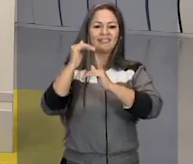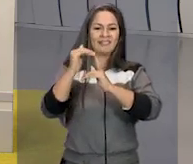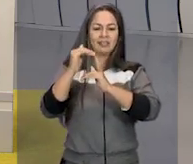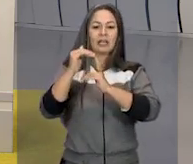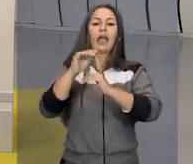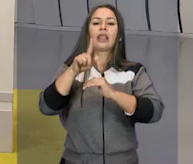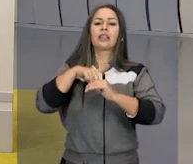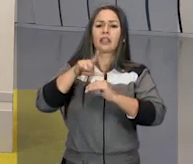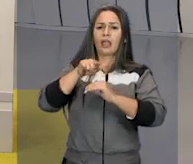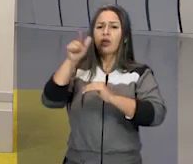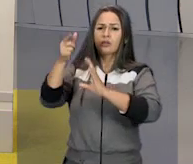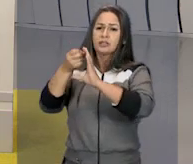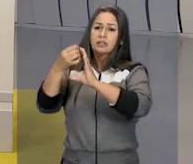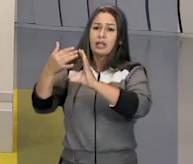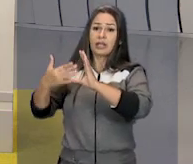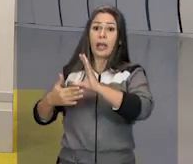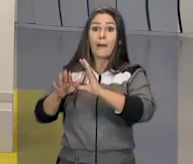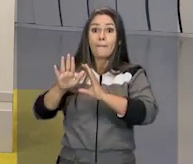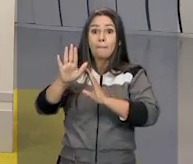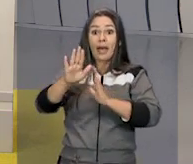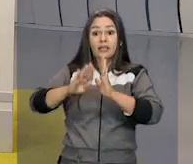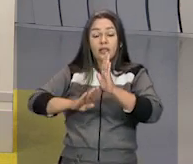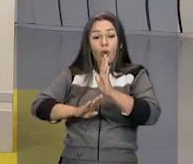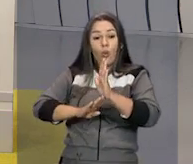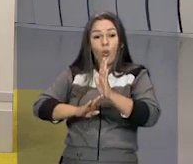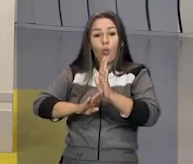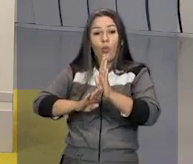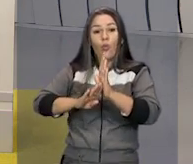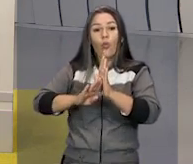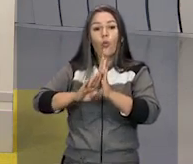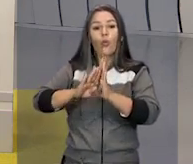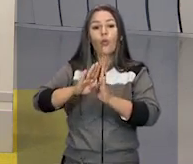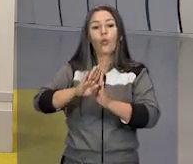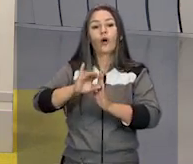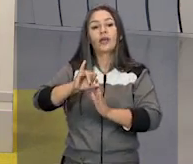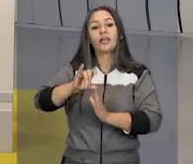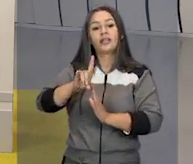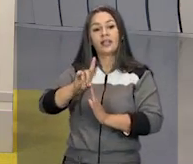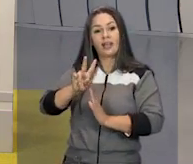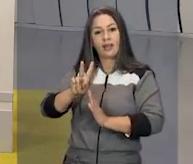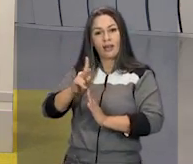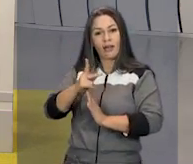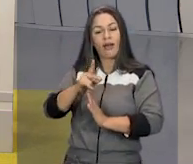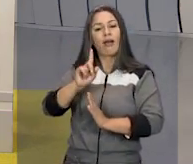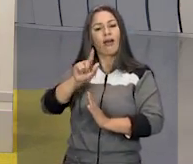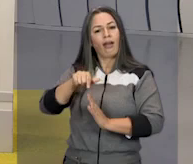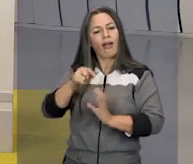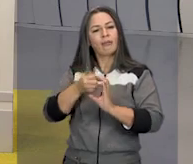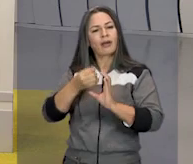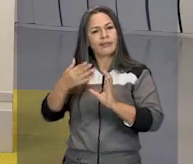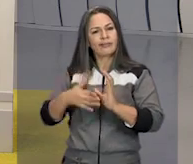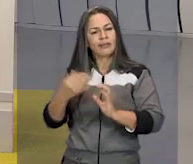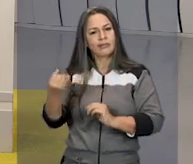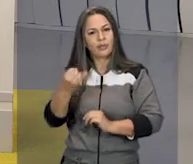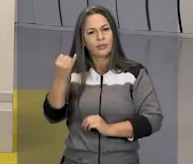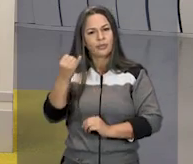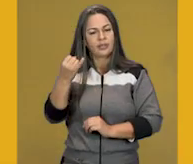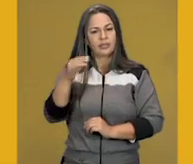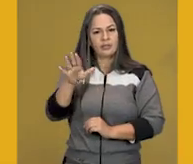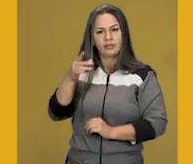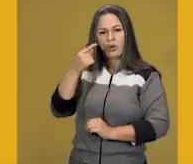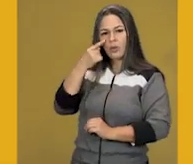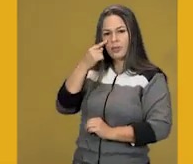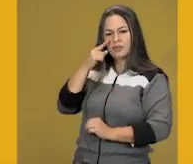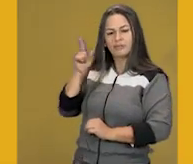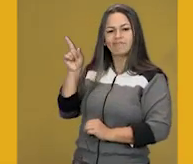não, mas o IDH é um importante critério para fazer essa medição. Observando o IDH de diferentes países da Ásia, que eu